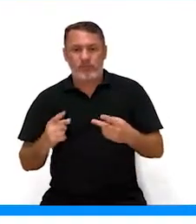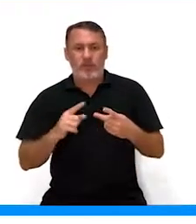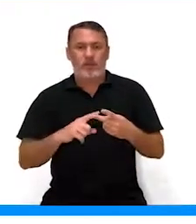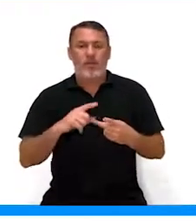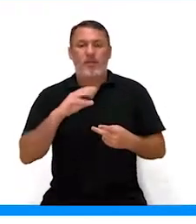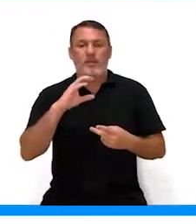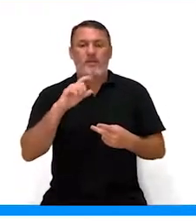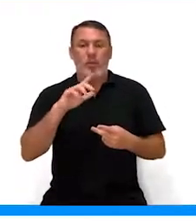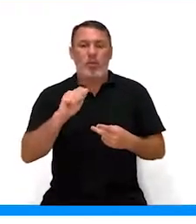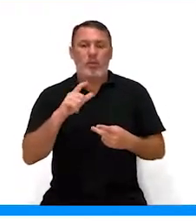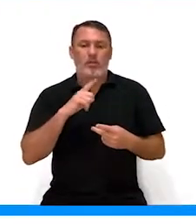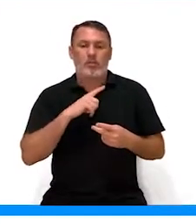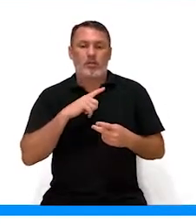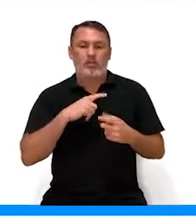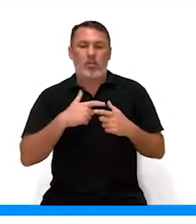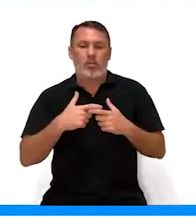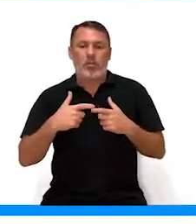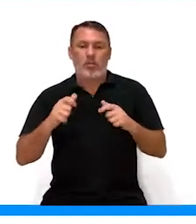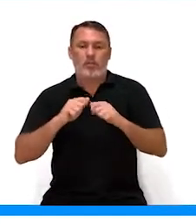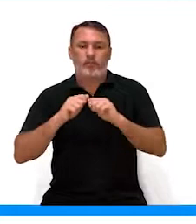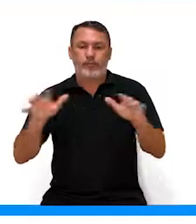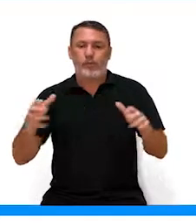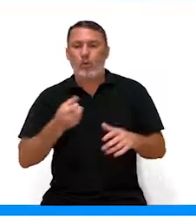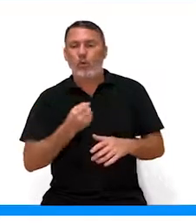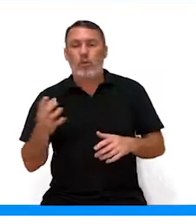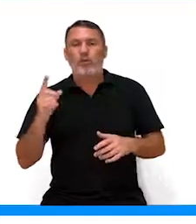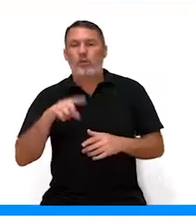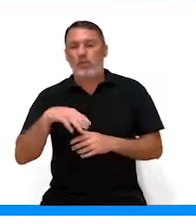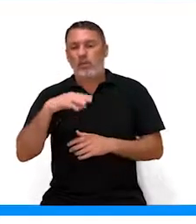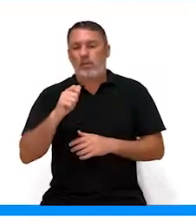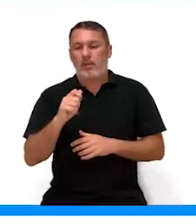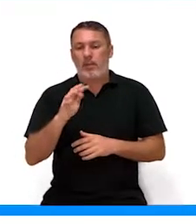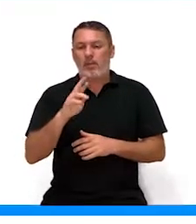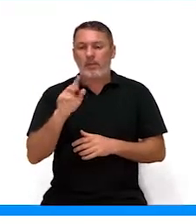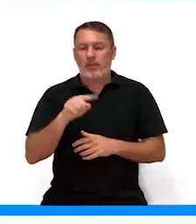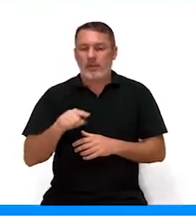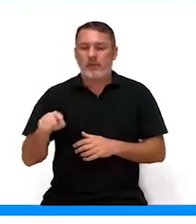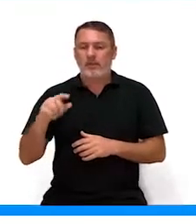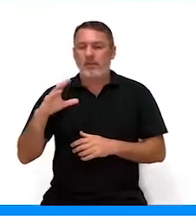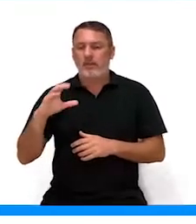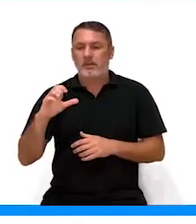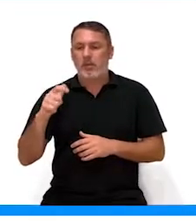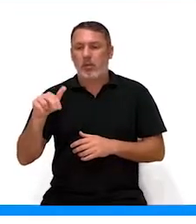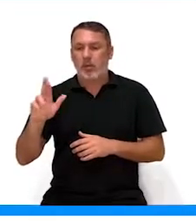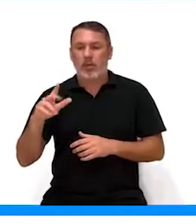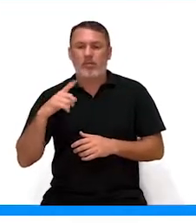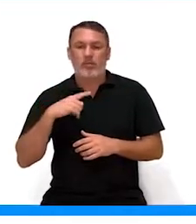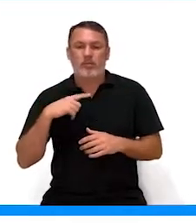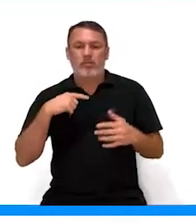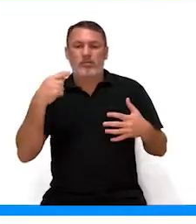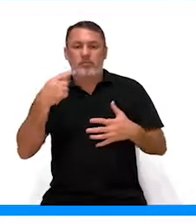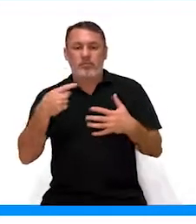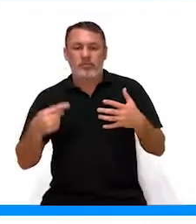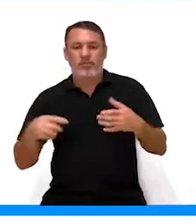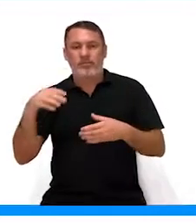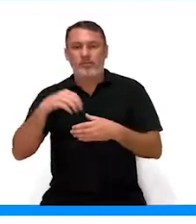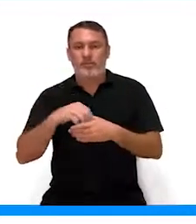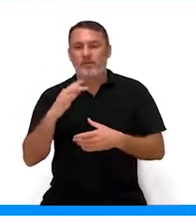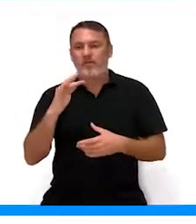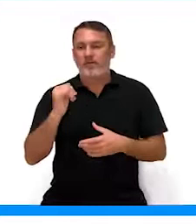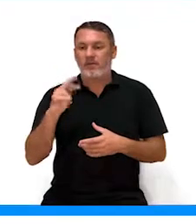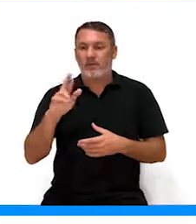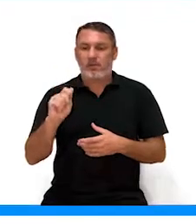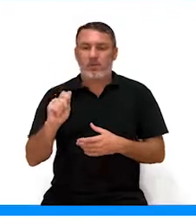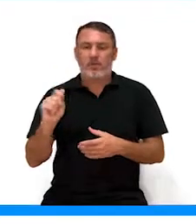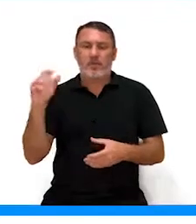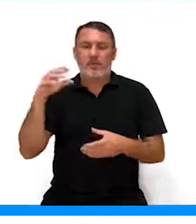de tipos celulares. As células estão dispersas em uma grande quantidade de matriz celular e é uma rede de